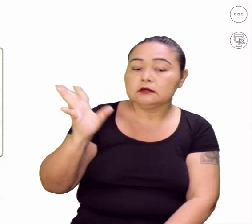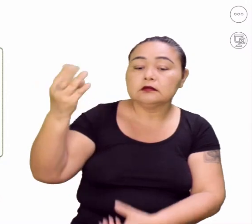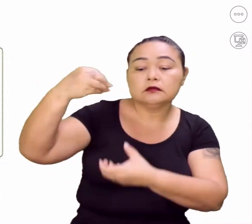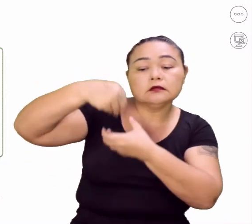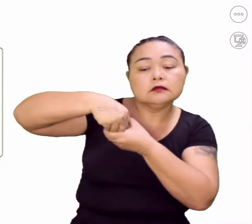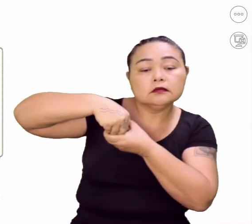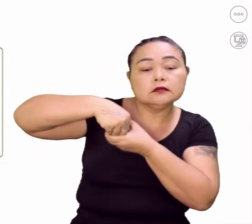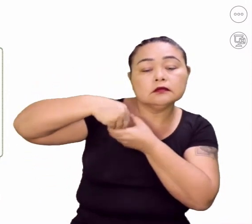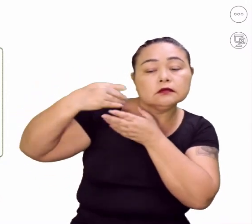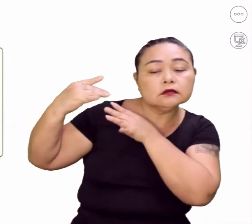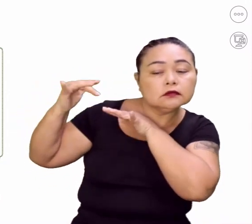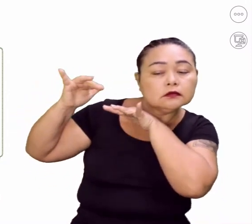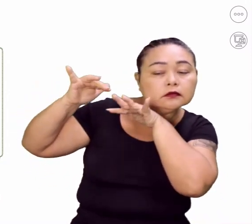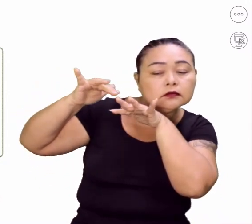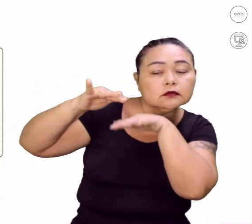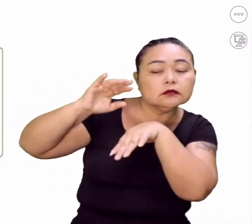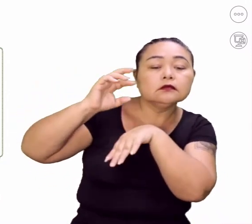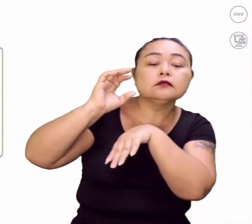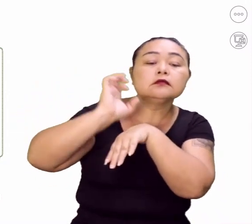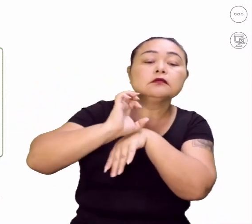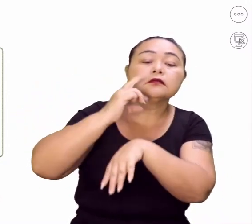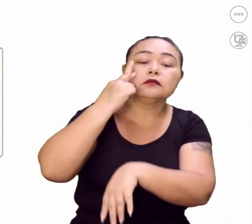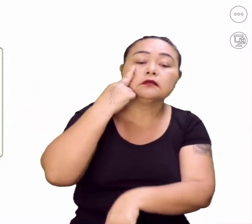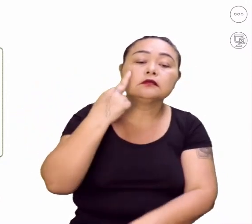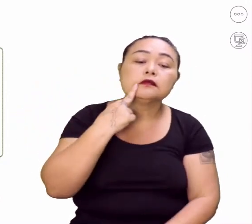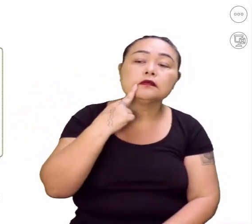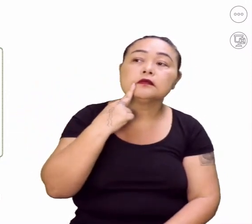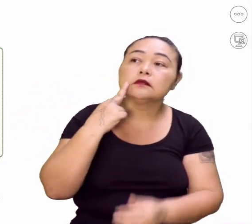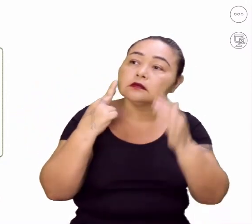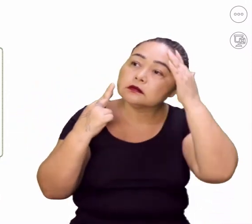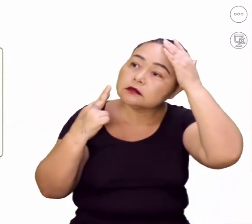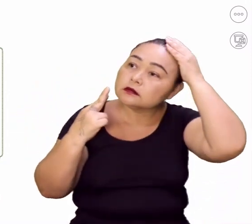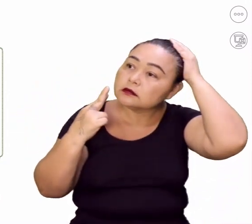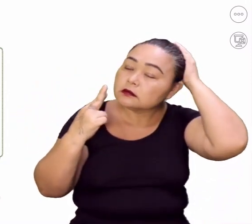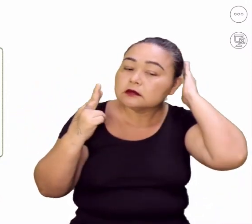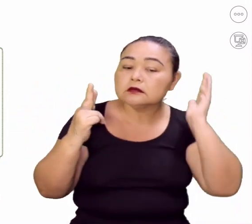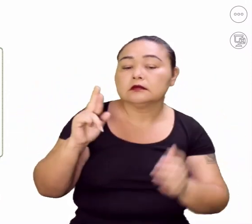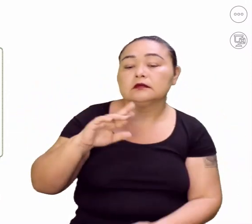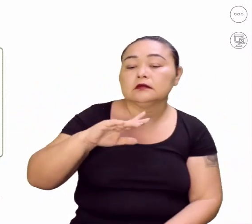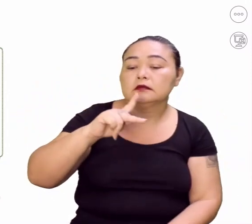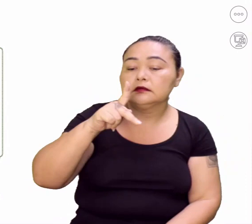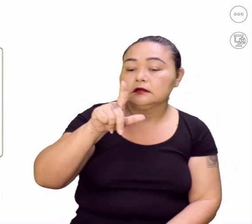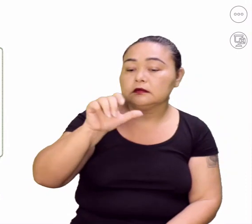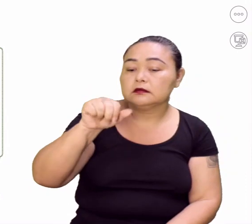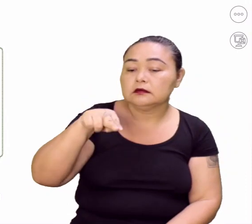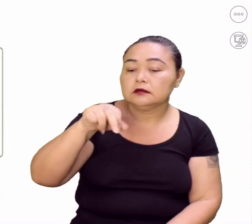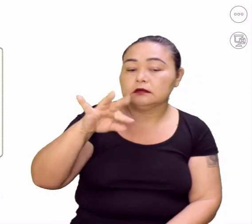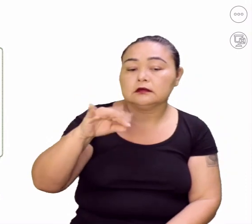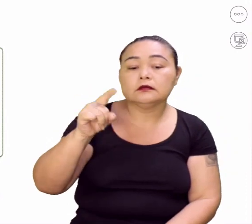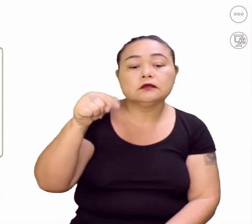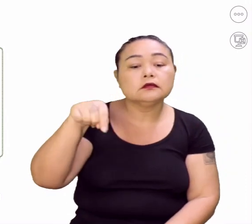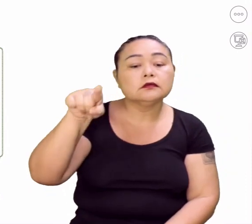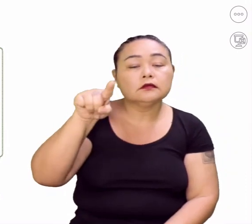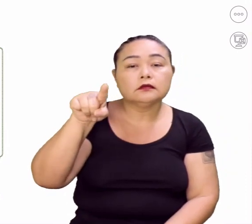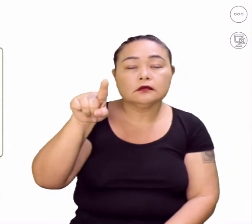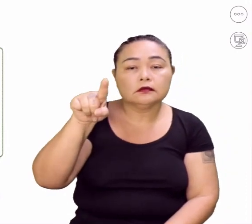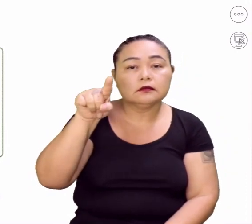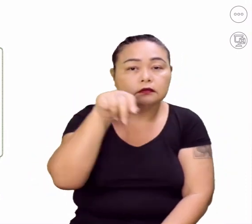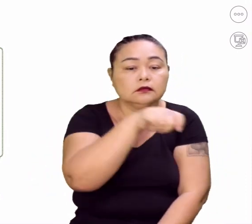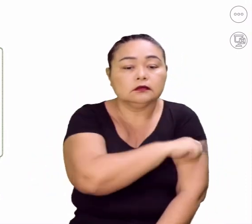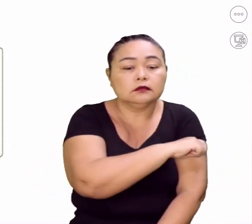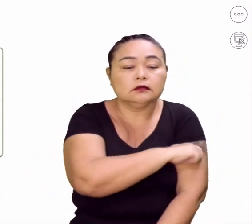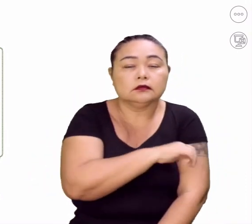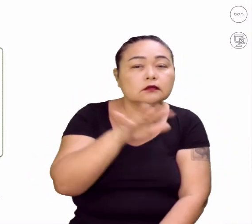inclusive vindo em direção aqui a Rondônia. Exatamente. Olha aqui em Rondônia como nós temos planaltos. Você, querido aluno que está aí